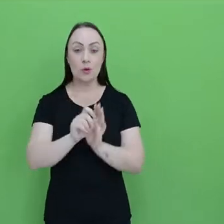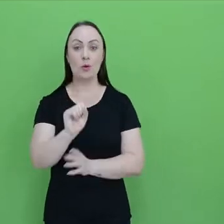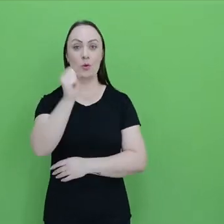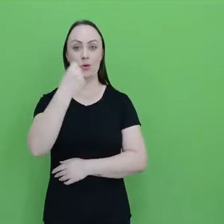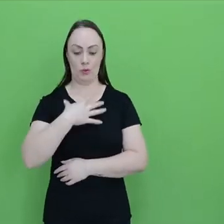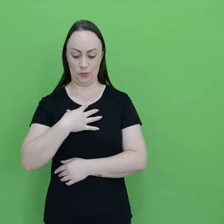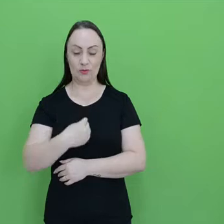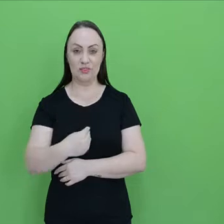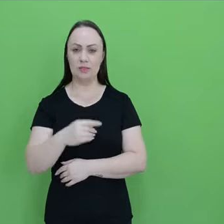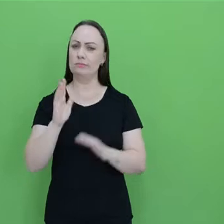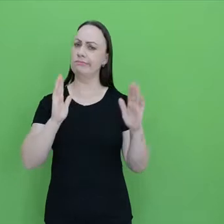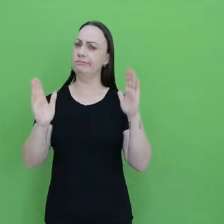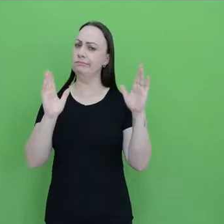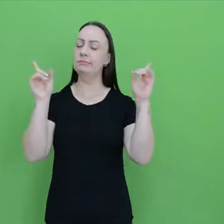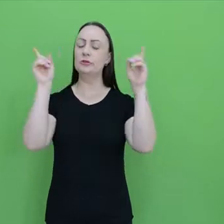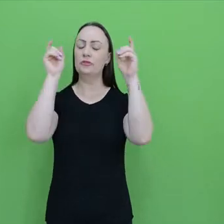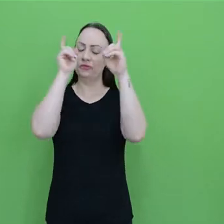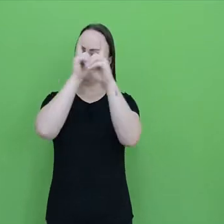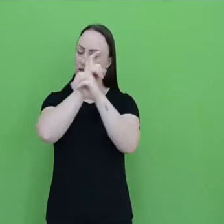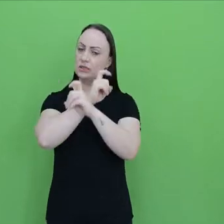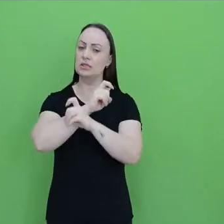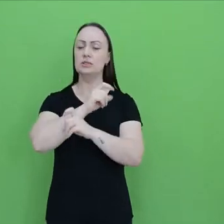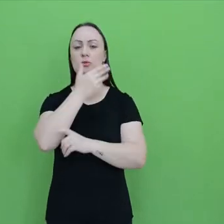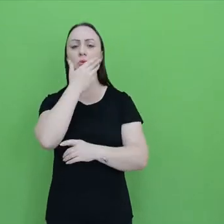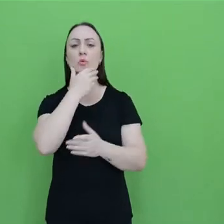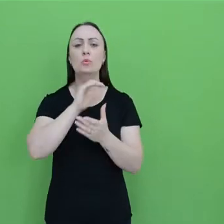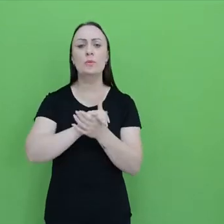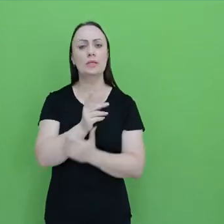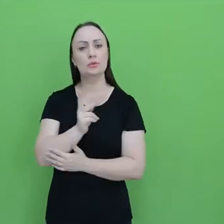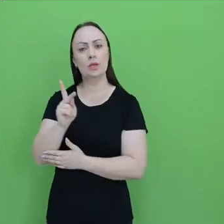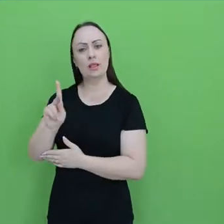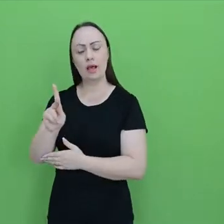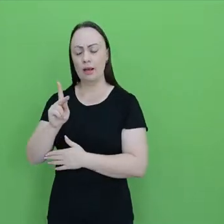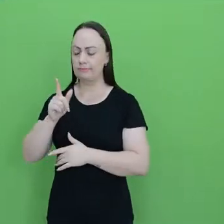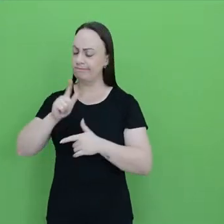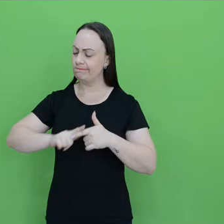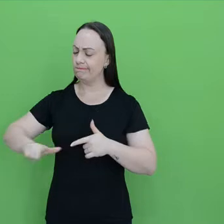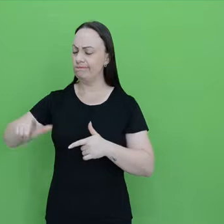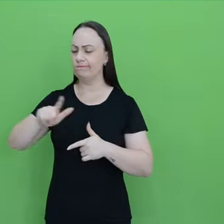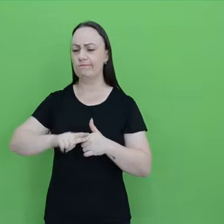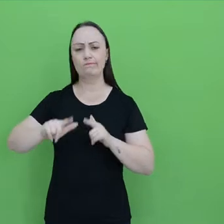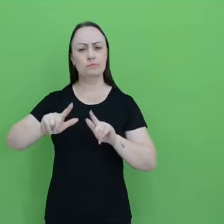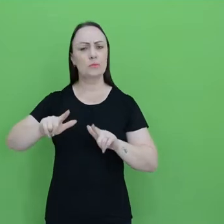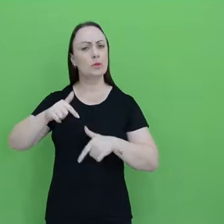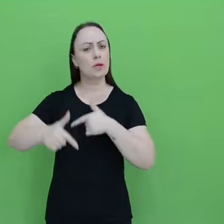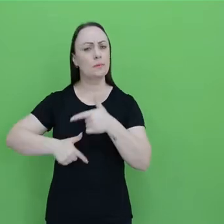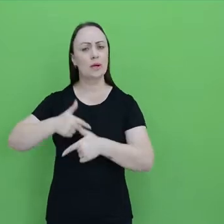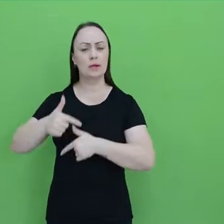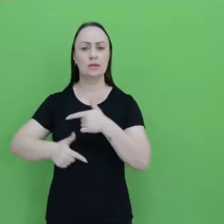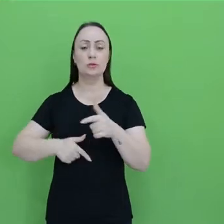filhos. Eram tempos difíceis. O marido de Ivanka enfrentava sérios problemas em seu